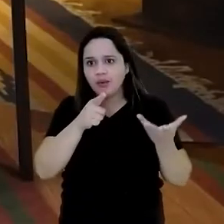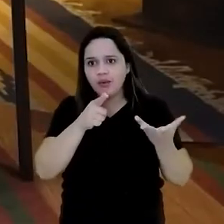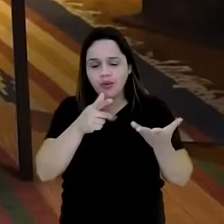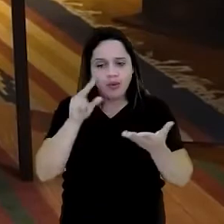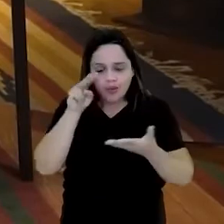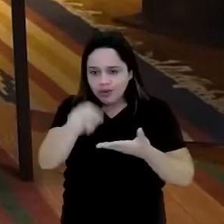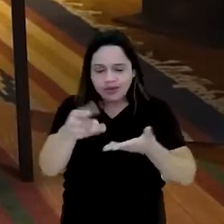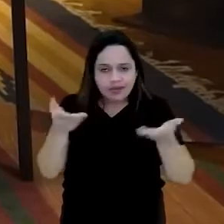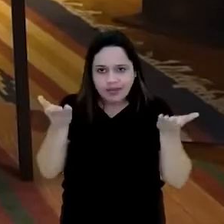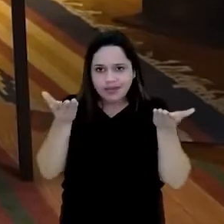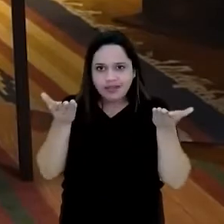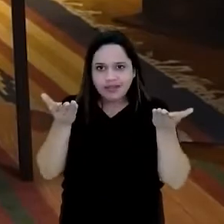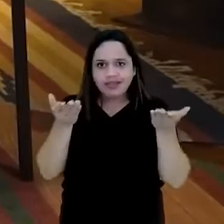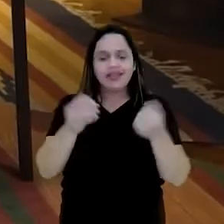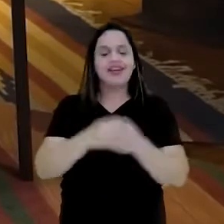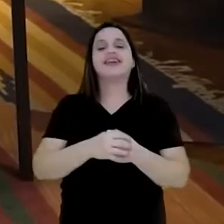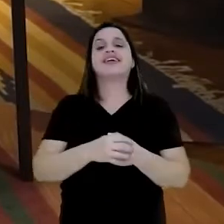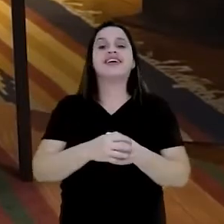pé